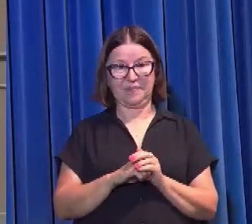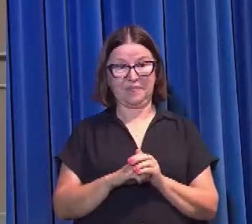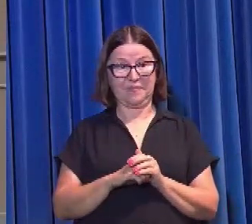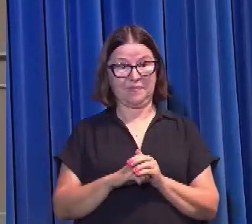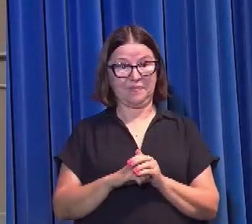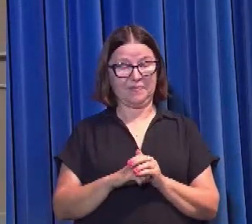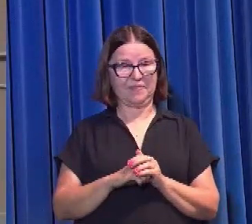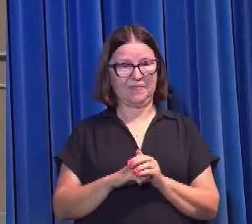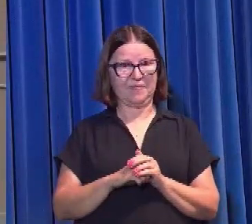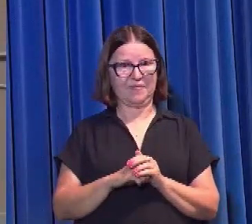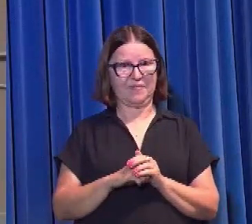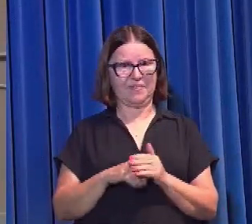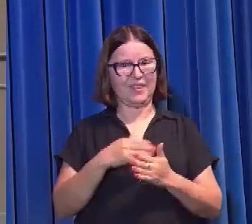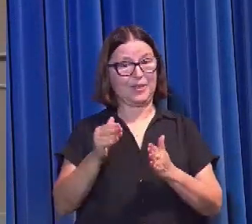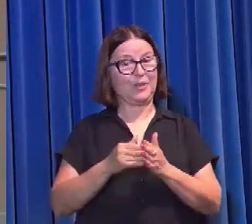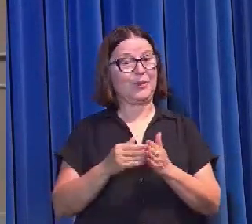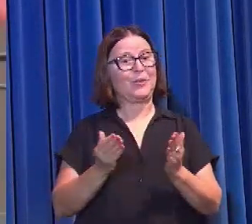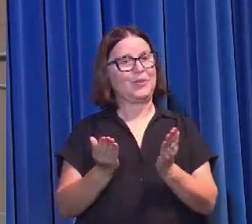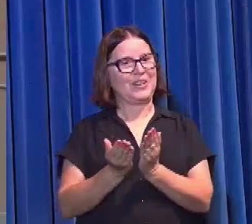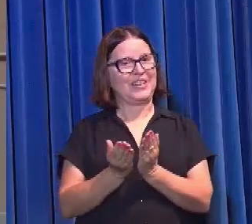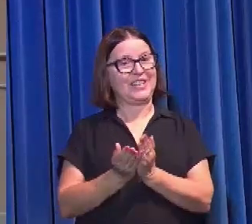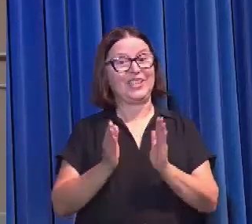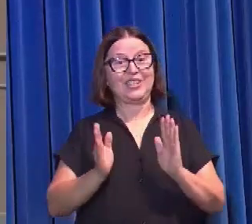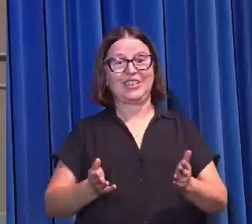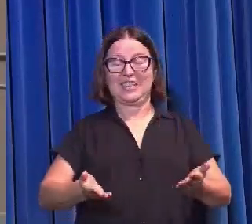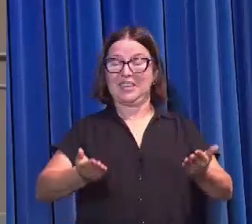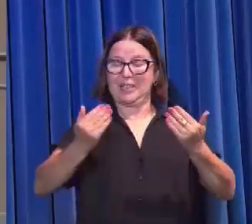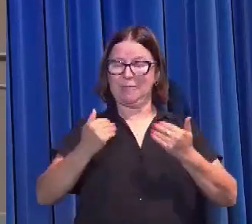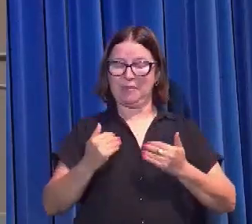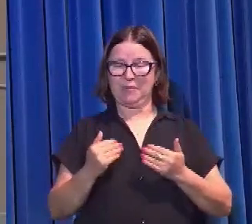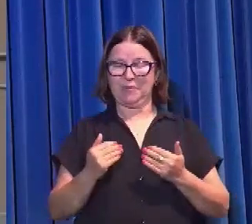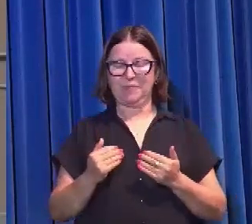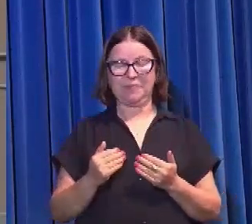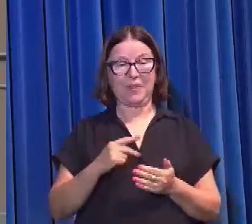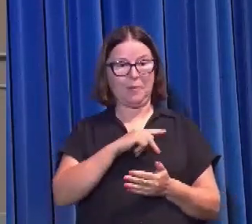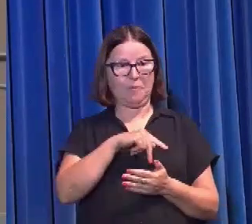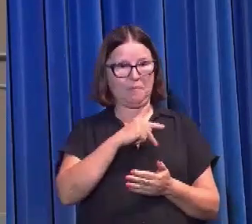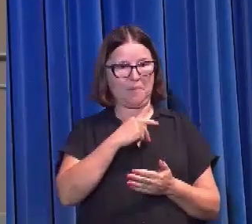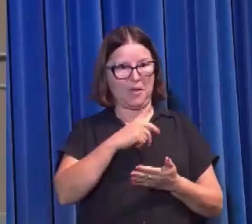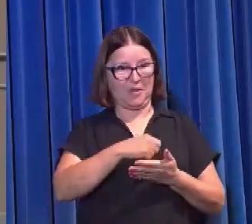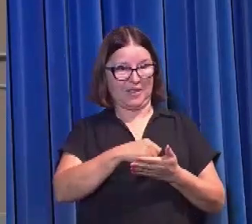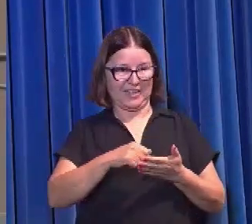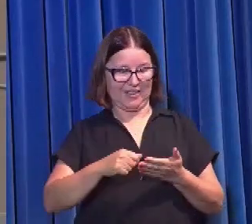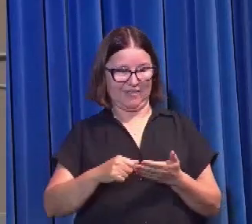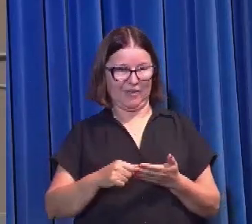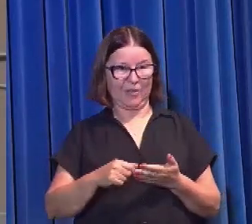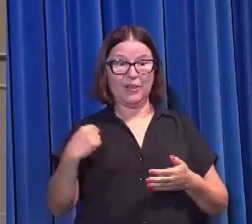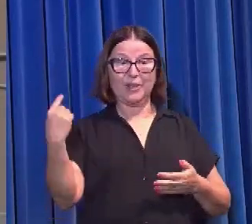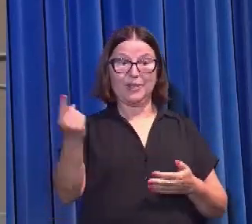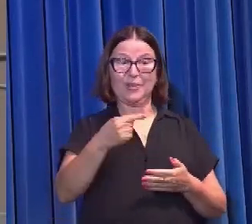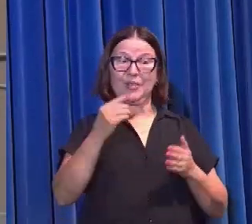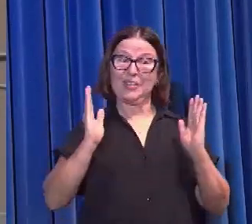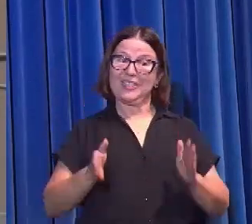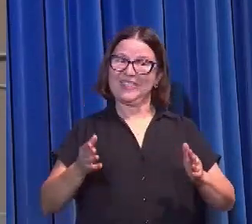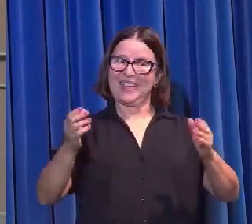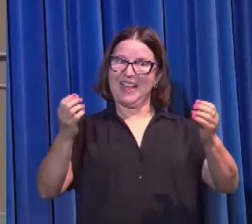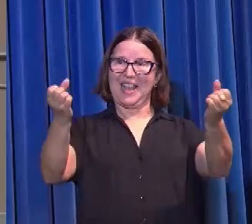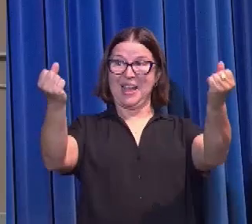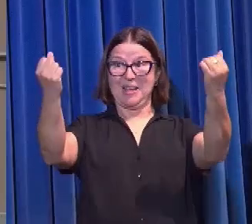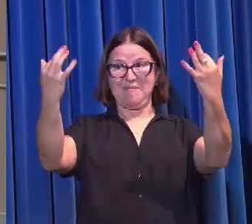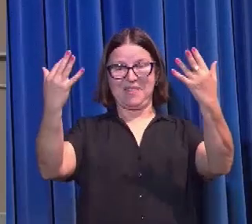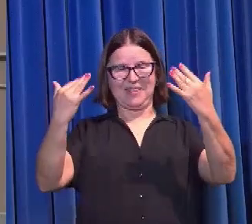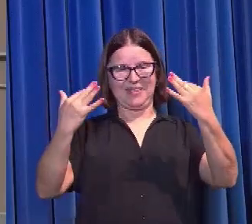recebeu? A Bíblia diz, o Paulo diz em Efésios mesmo, que nós fomos abençoados com toda